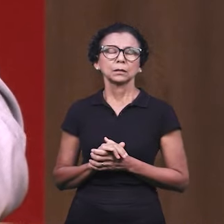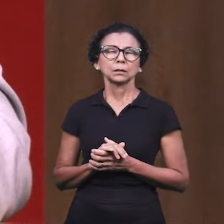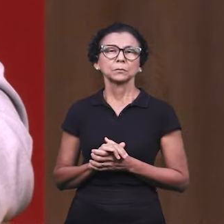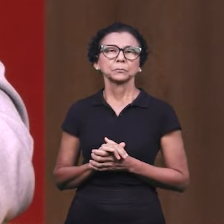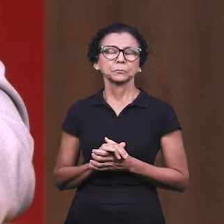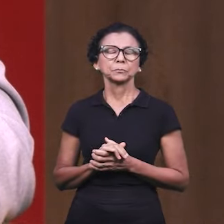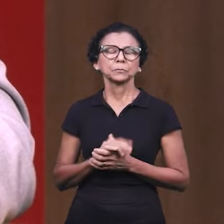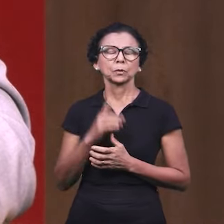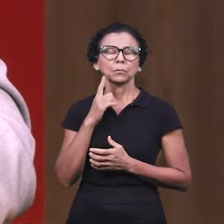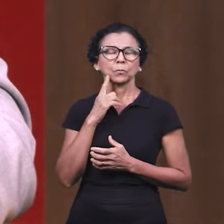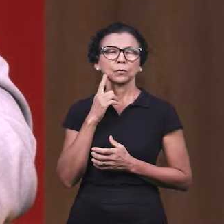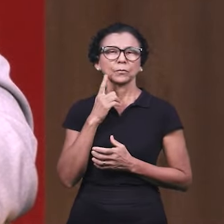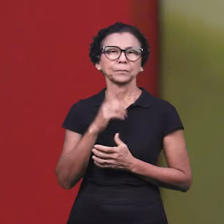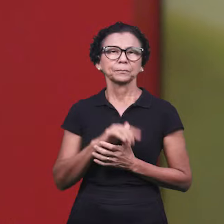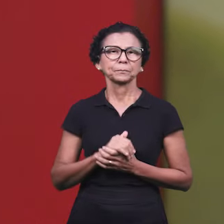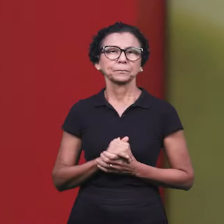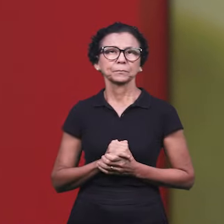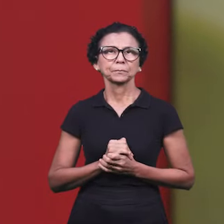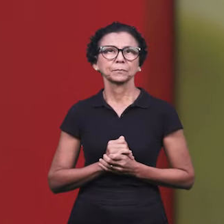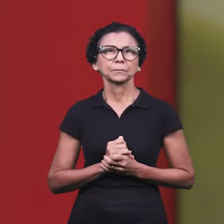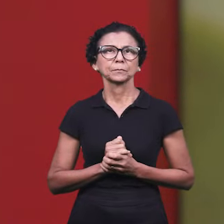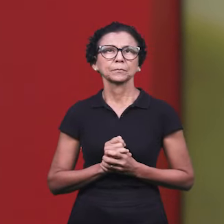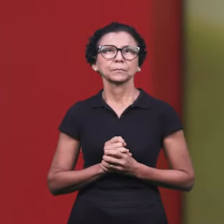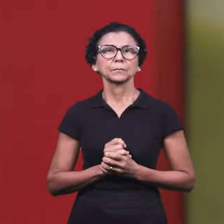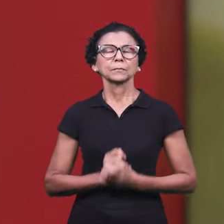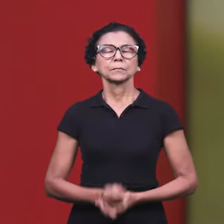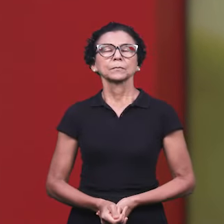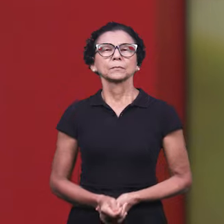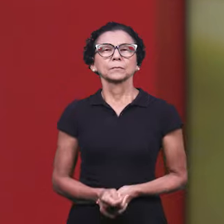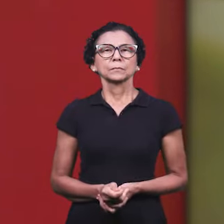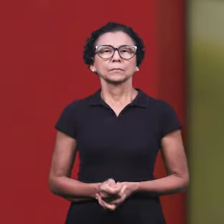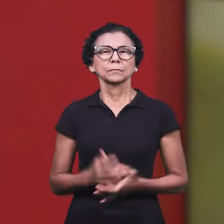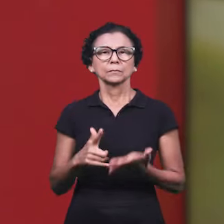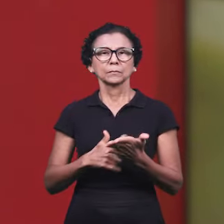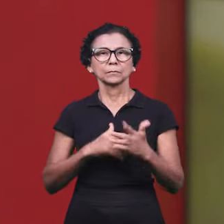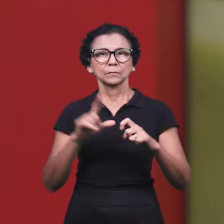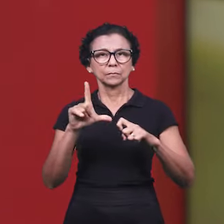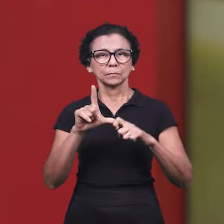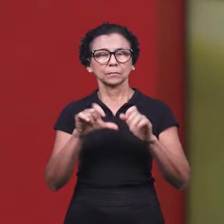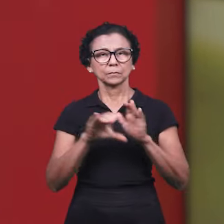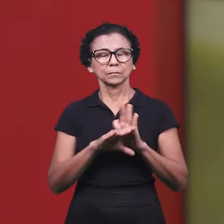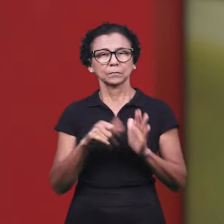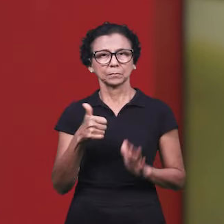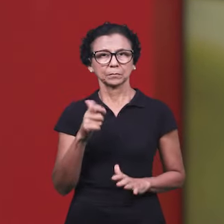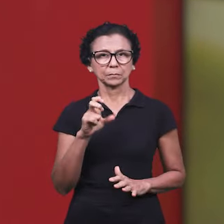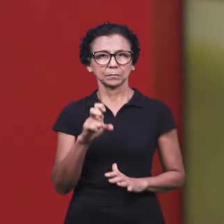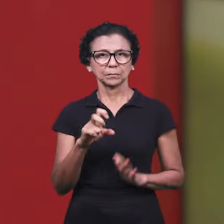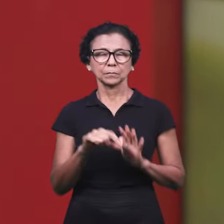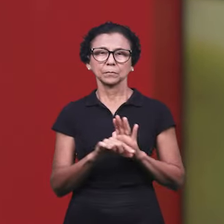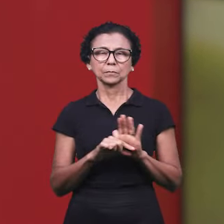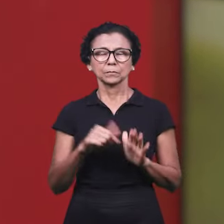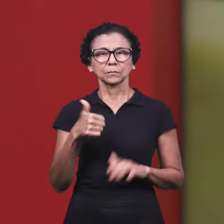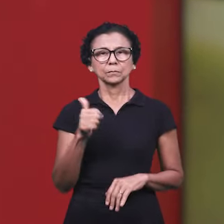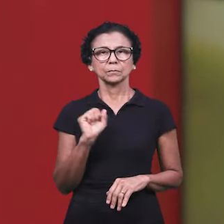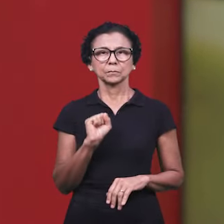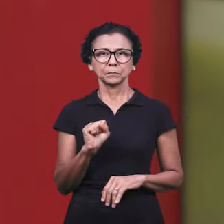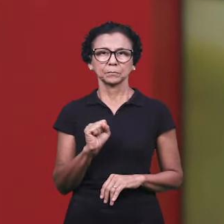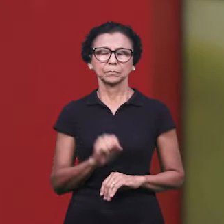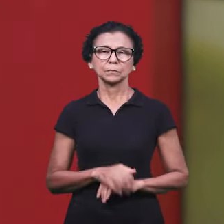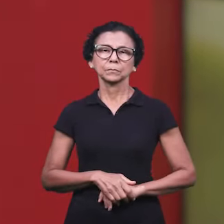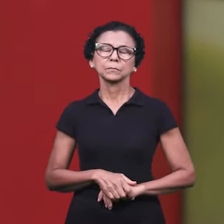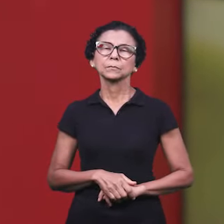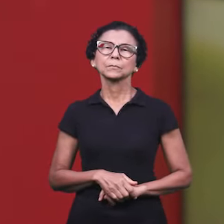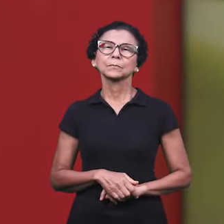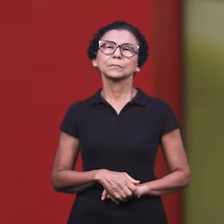hoje nessa edição do programa Amém Lucas 15 no verso 18 vamos